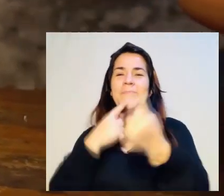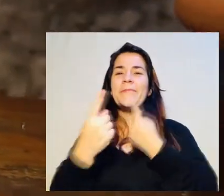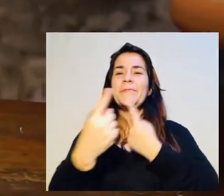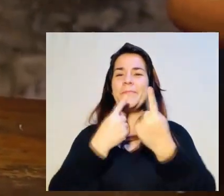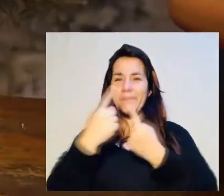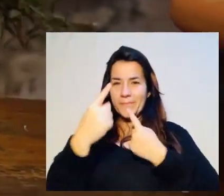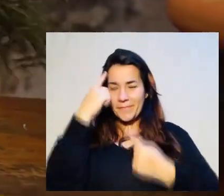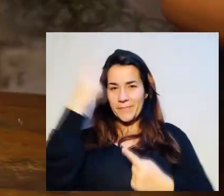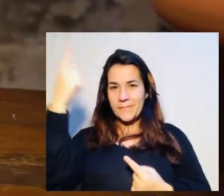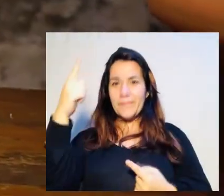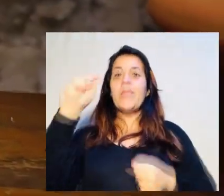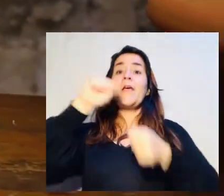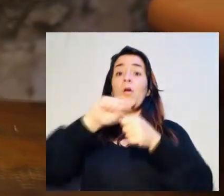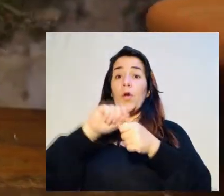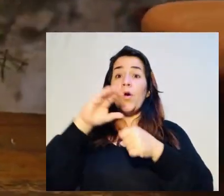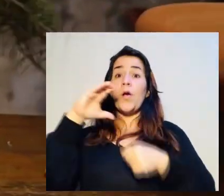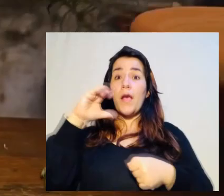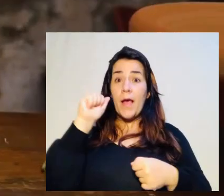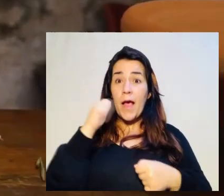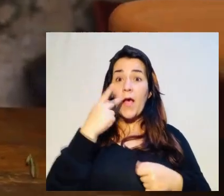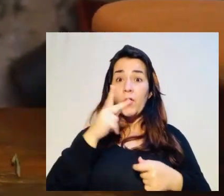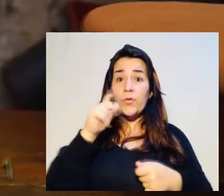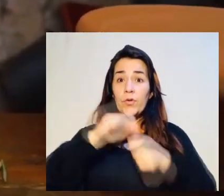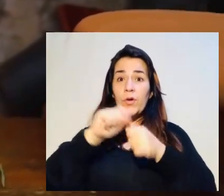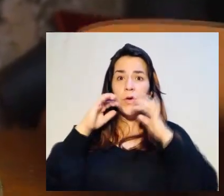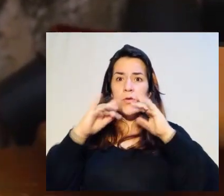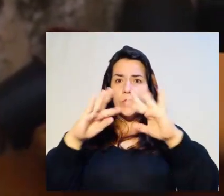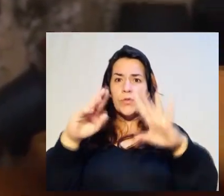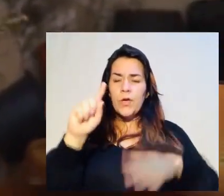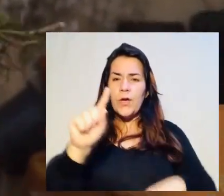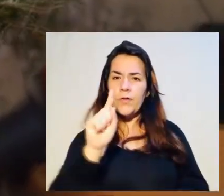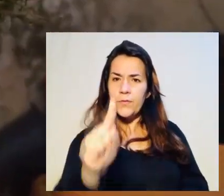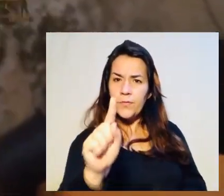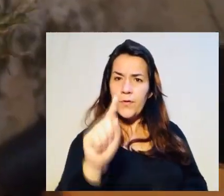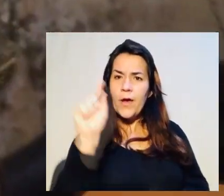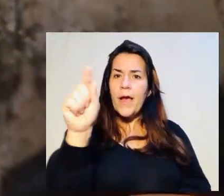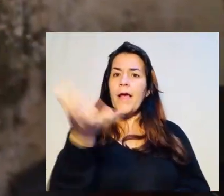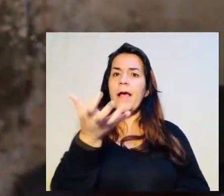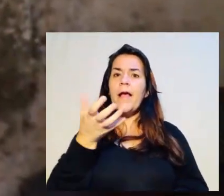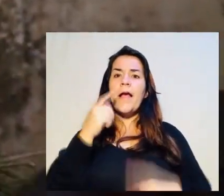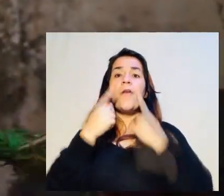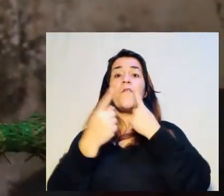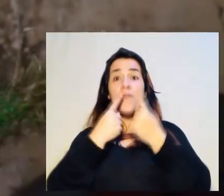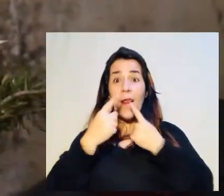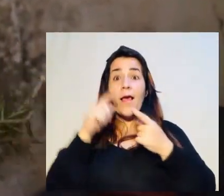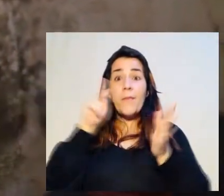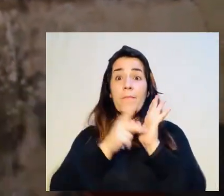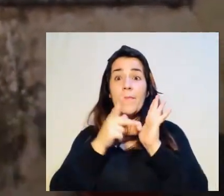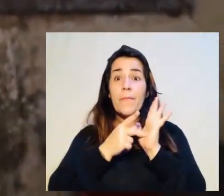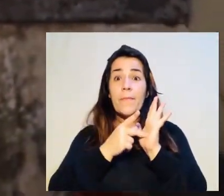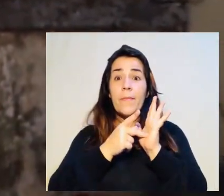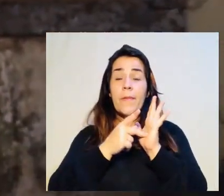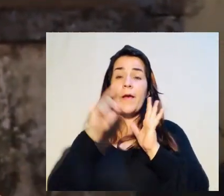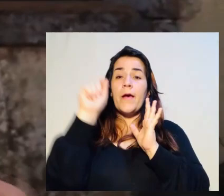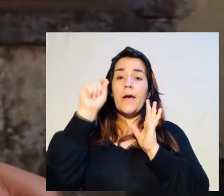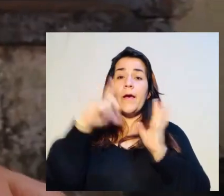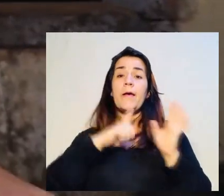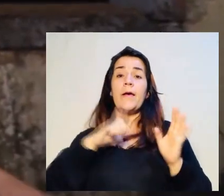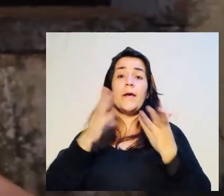vai proseando. Desses causos, tudo que eu tinha para contar a vocês, o que eu quero dizer